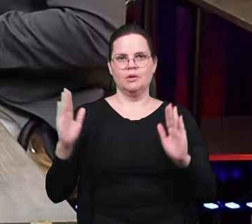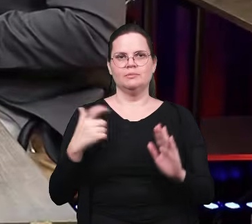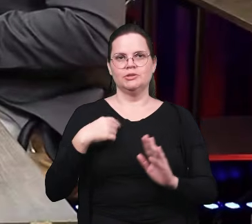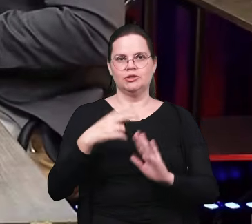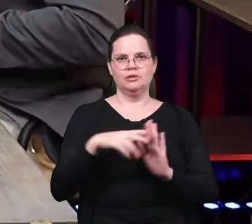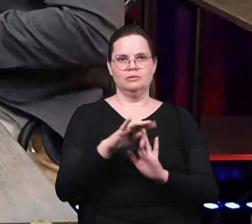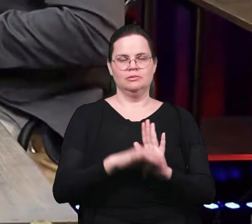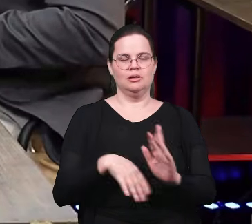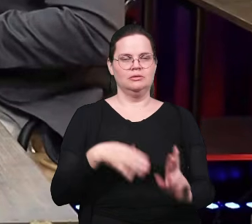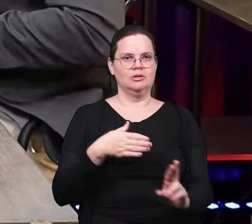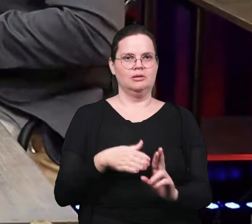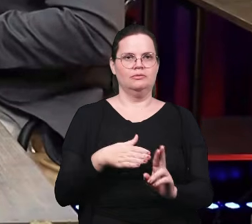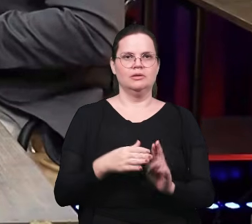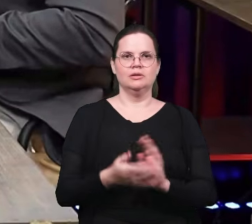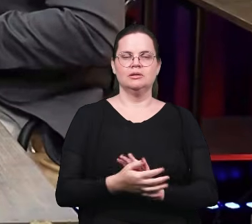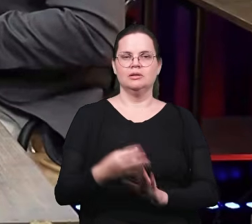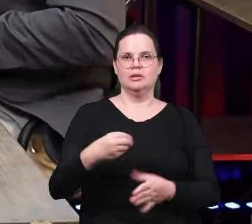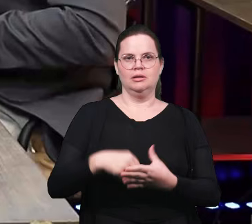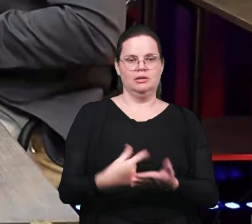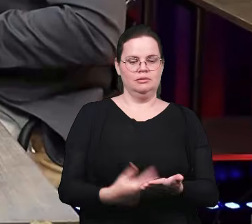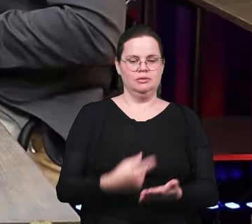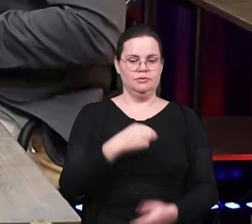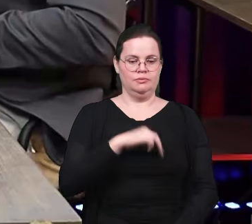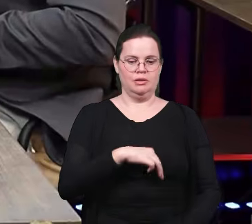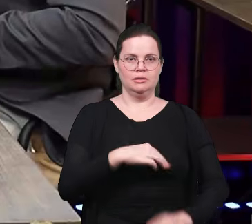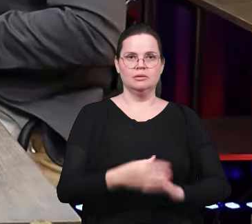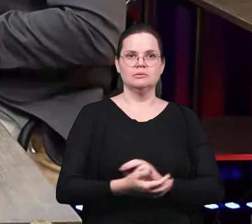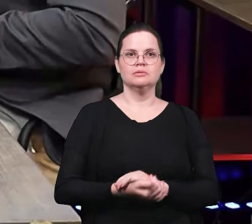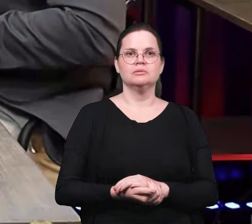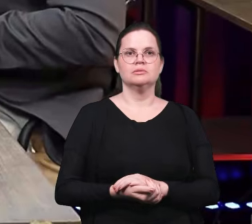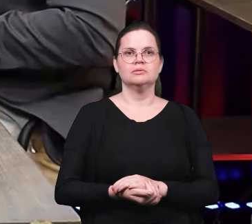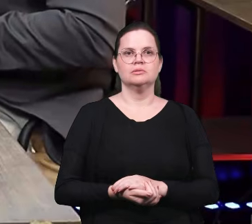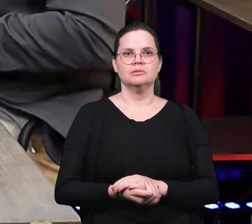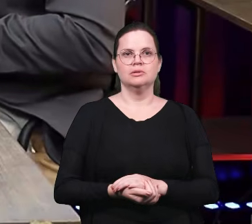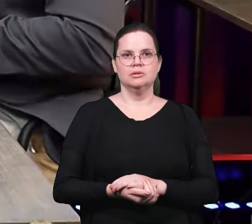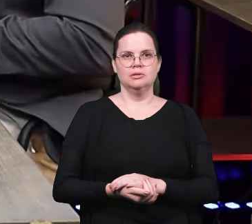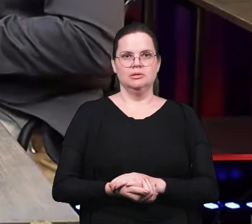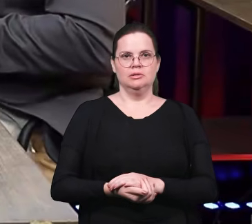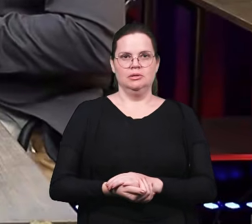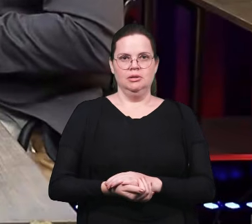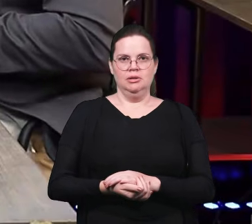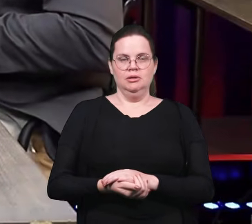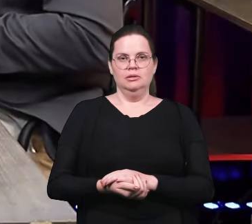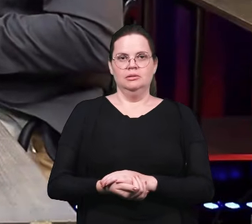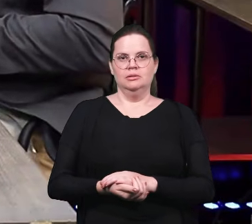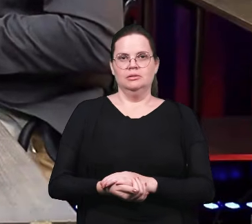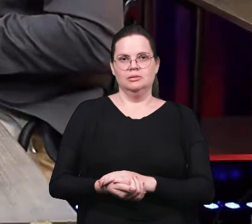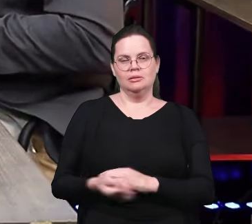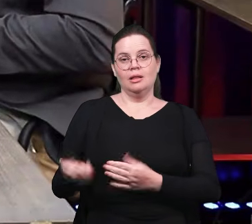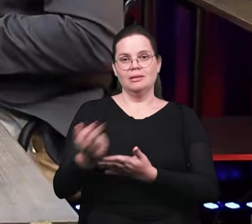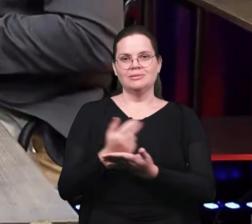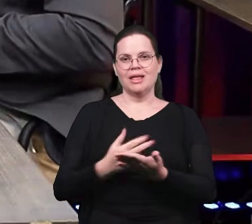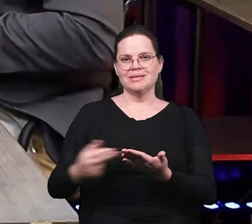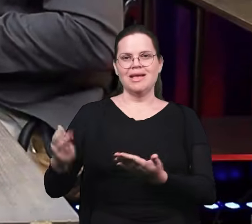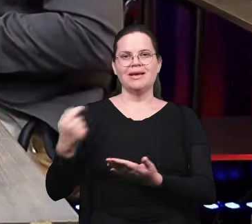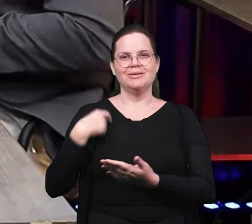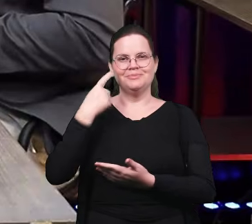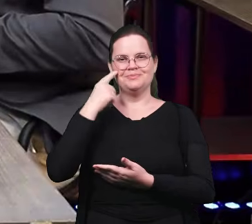base aqui, que está no Evangelho de Mateus, e a arte aqui está até muito bonita, né,